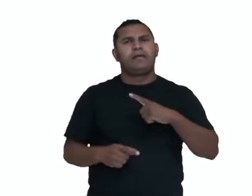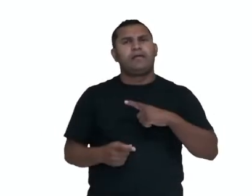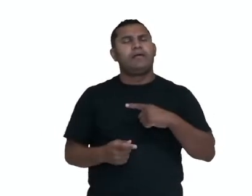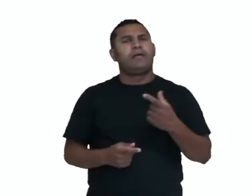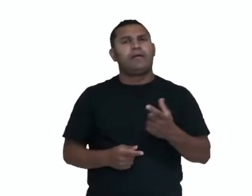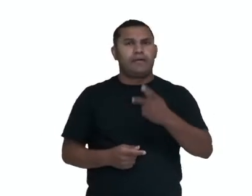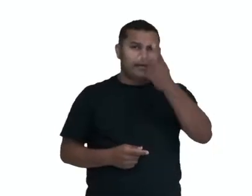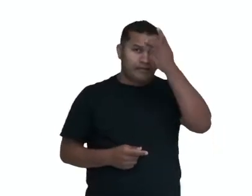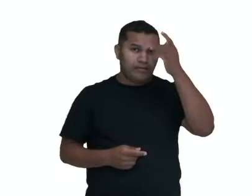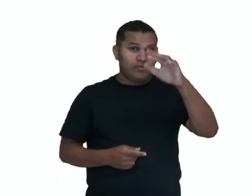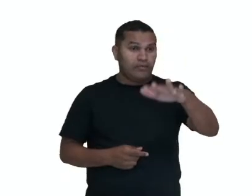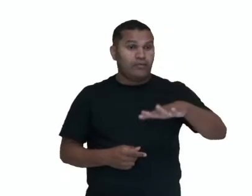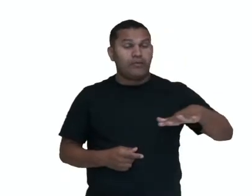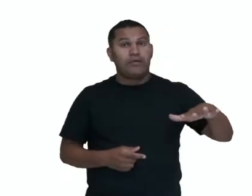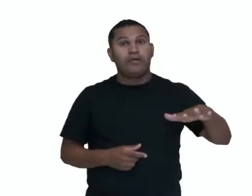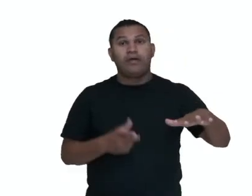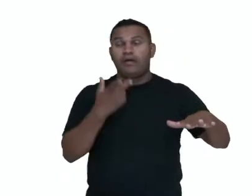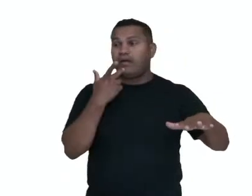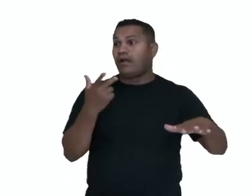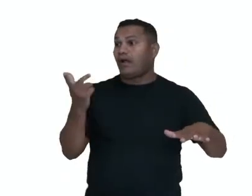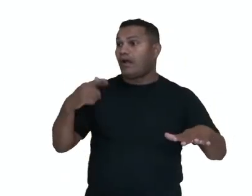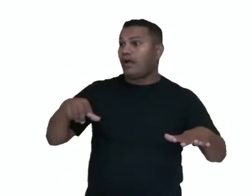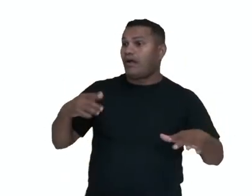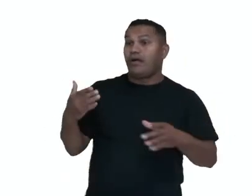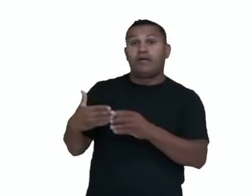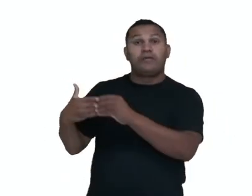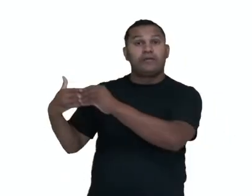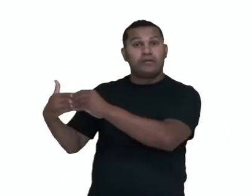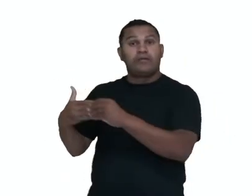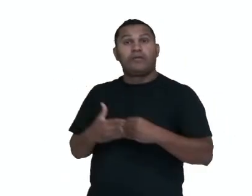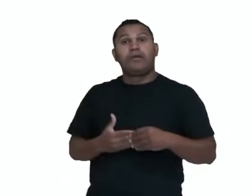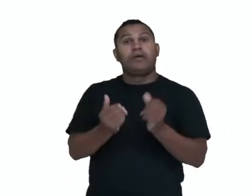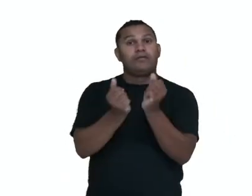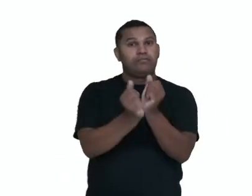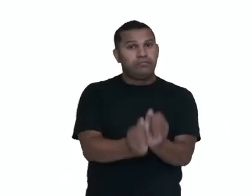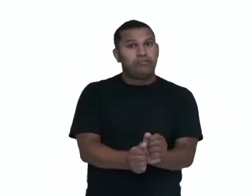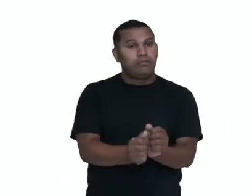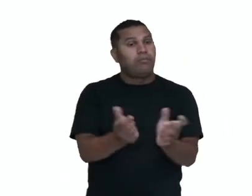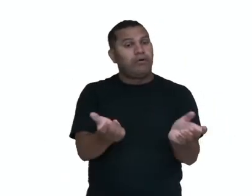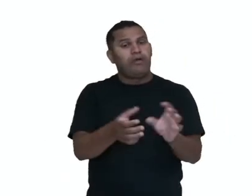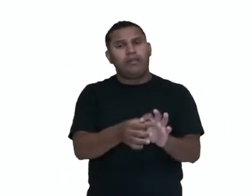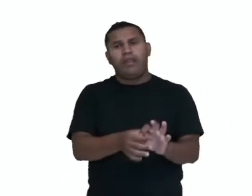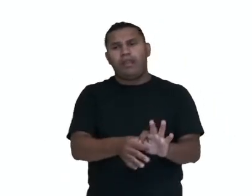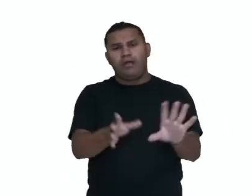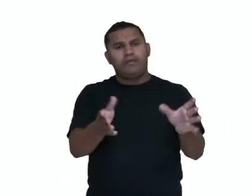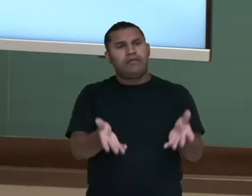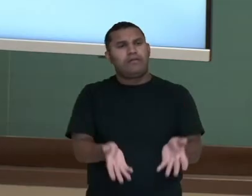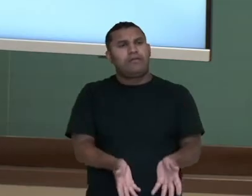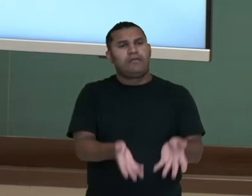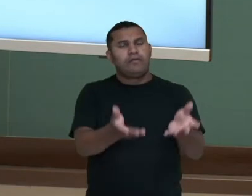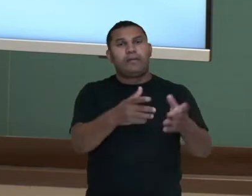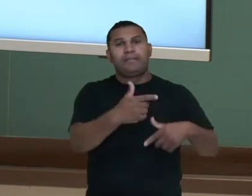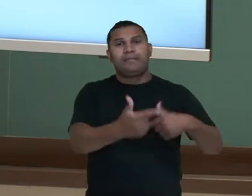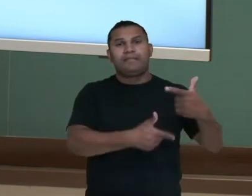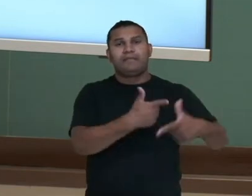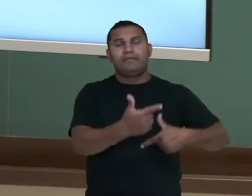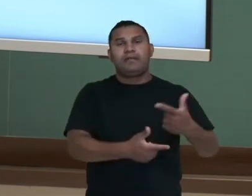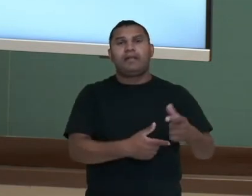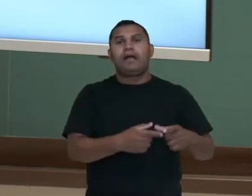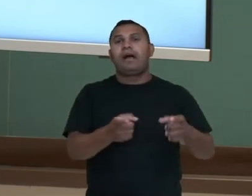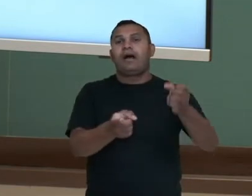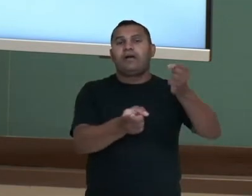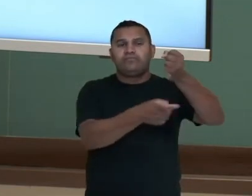para a América devido à grande necessidade de demanda para as lavouras. Em um primeiro momento, com a chegada